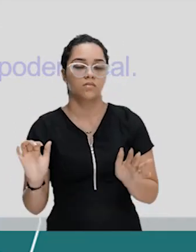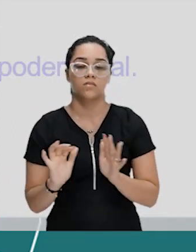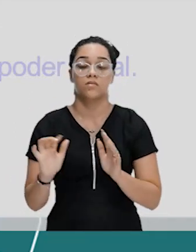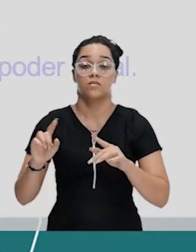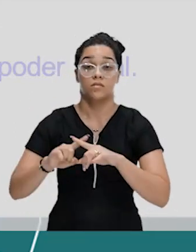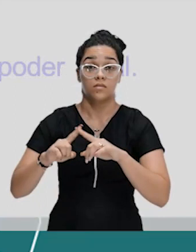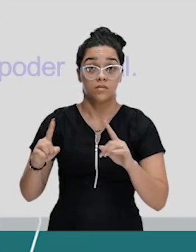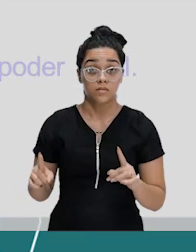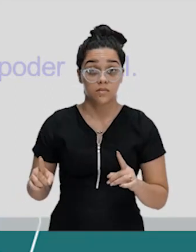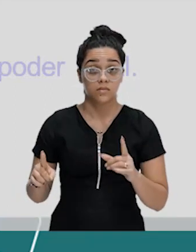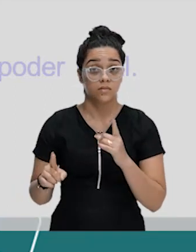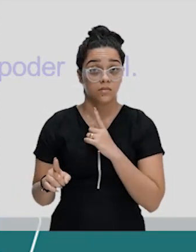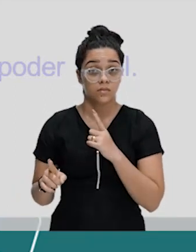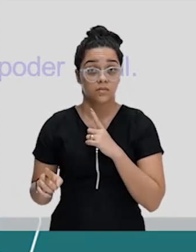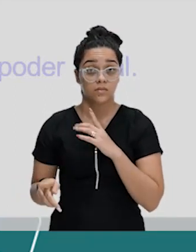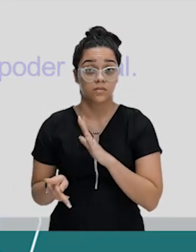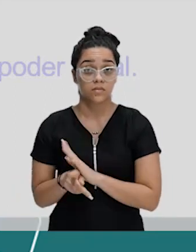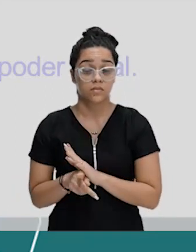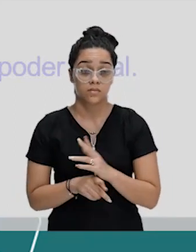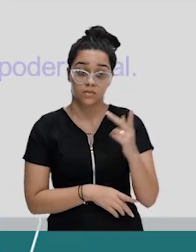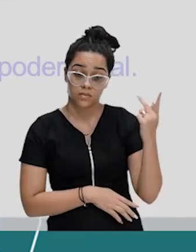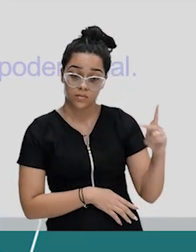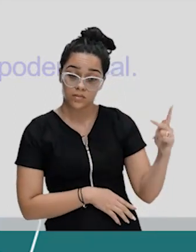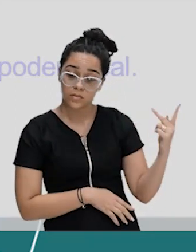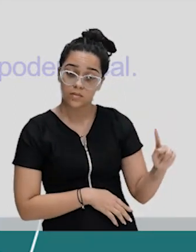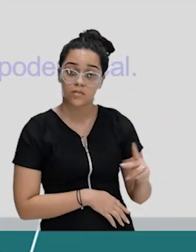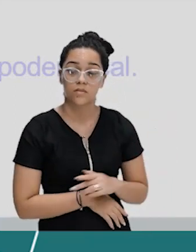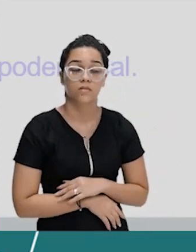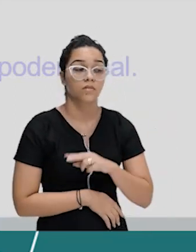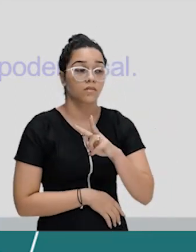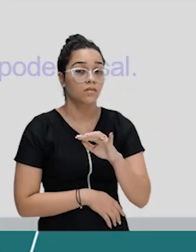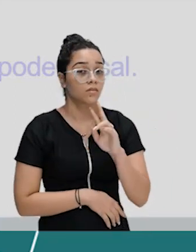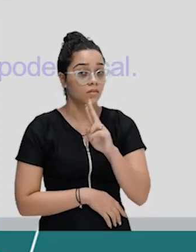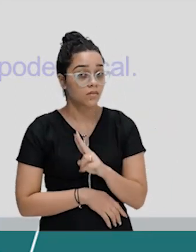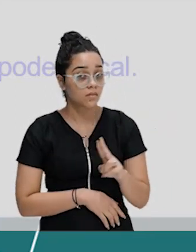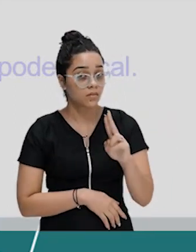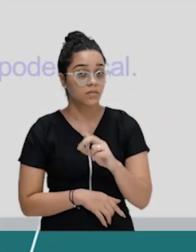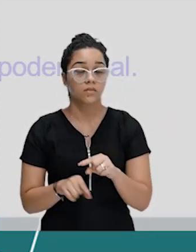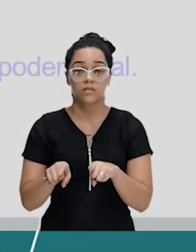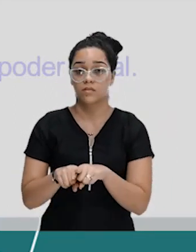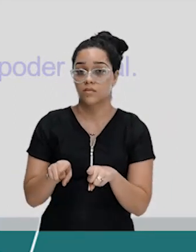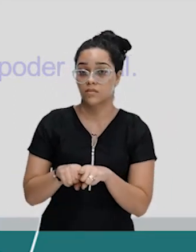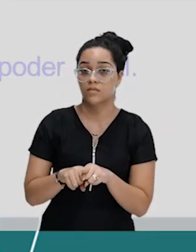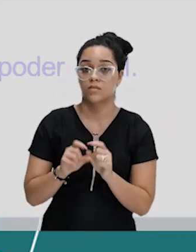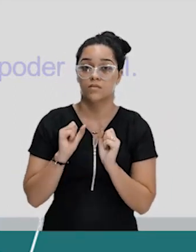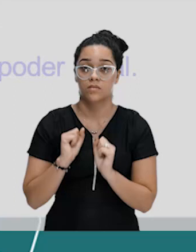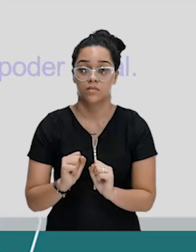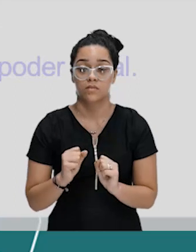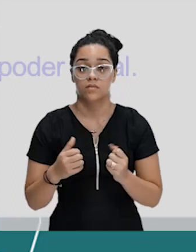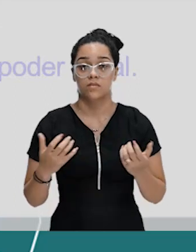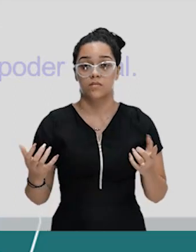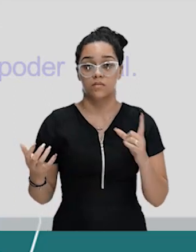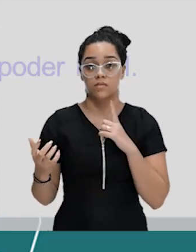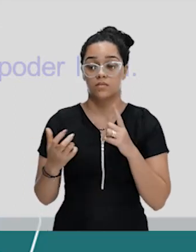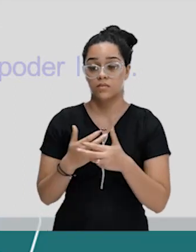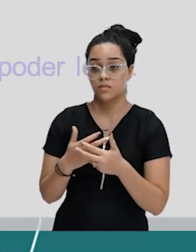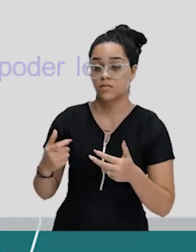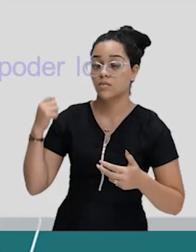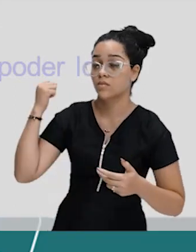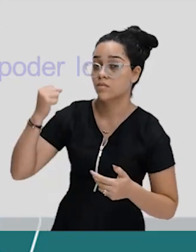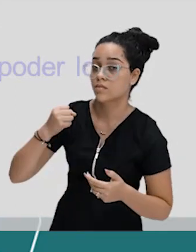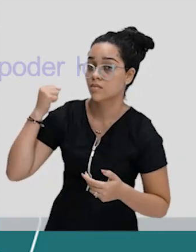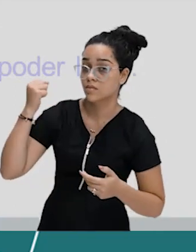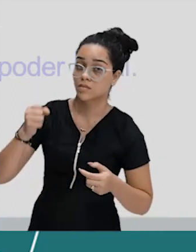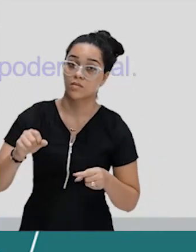exército nacional à sua disposição, onde ele vai usar, inclusive, esse exército para esmagar as revoltas